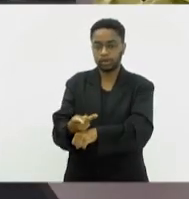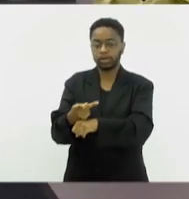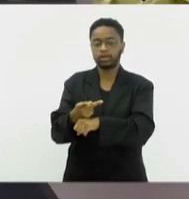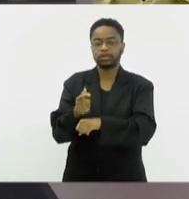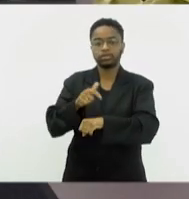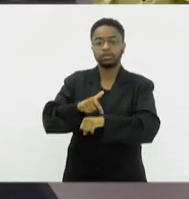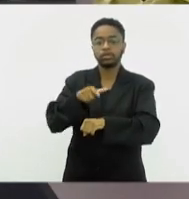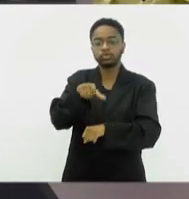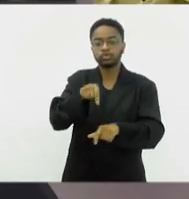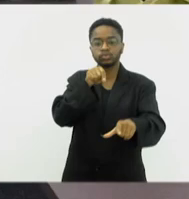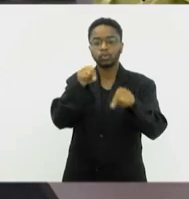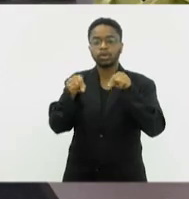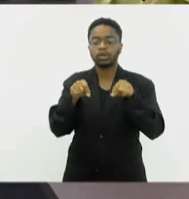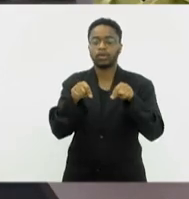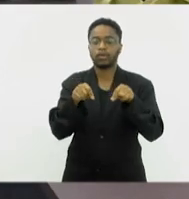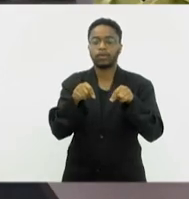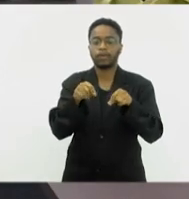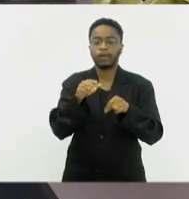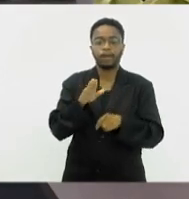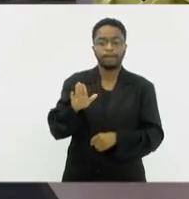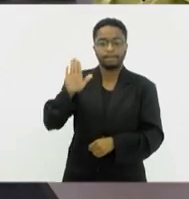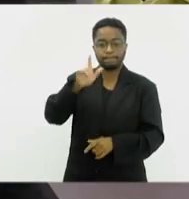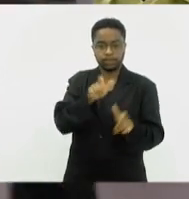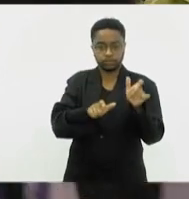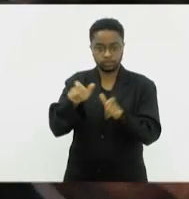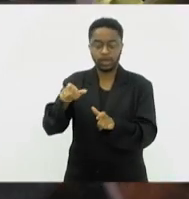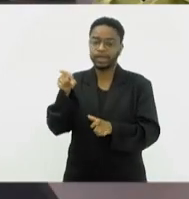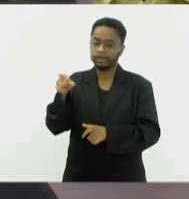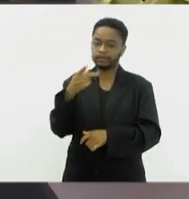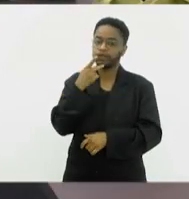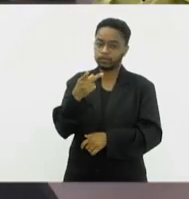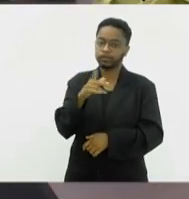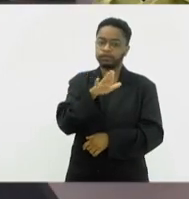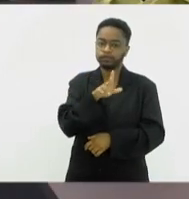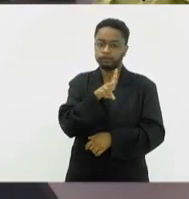eleitos, prontamente se disponibilizou